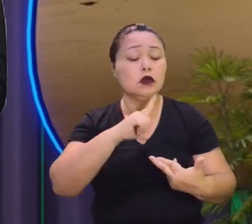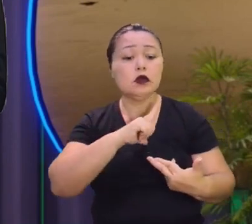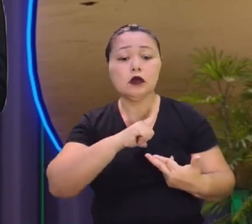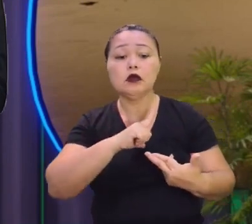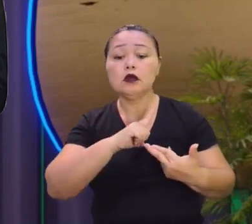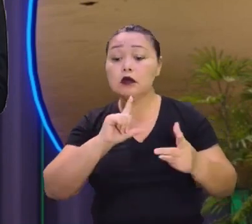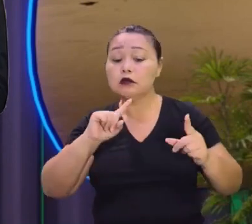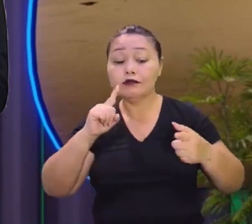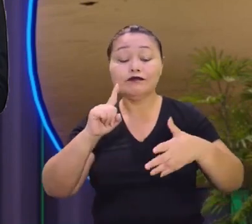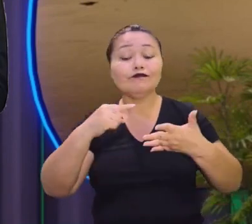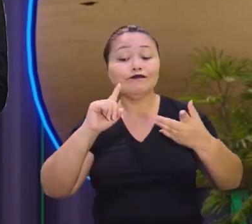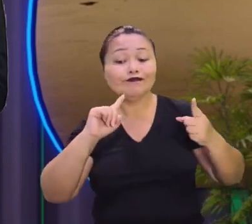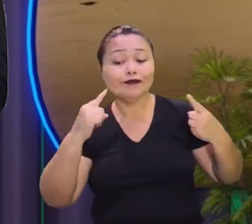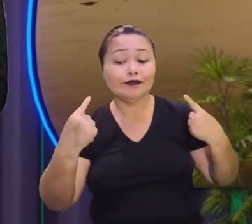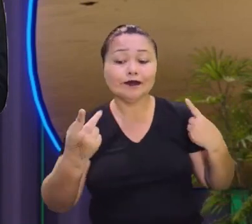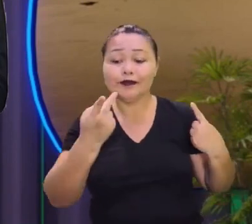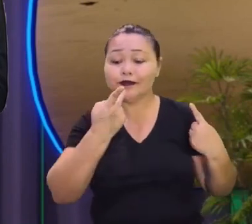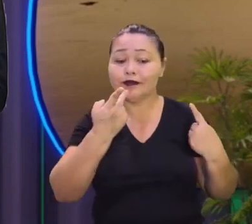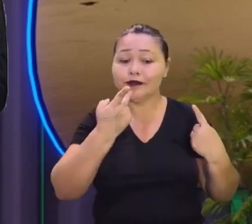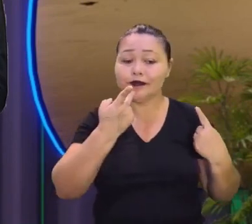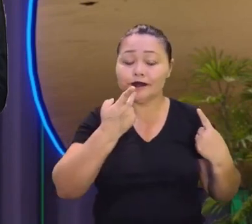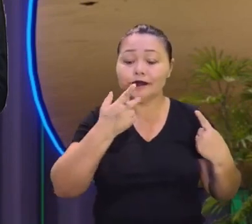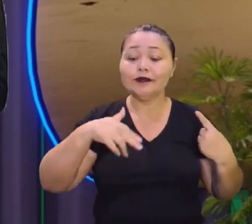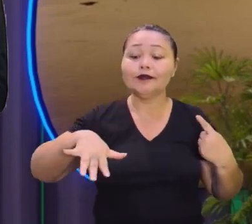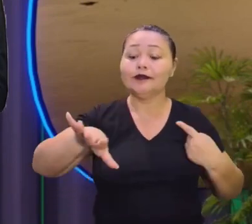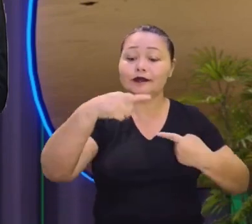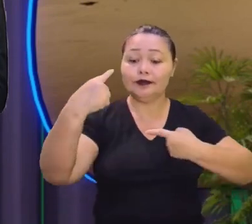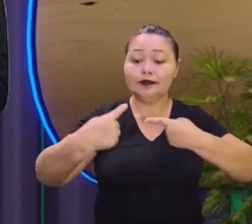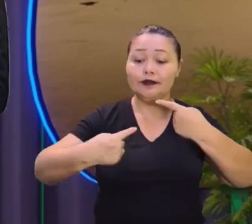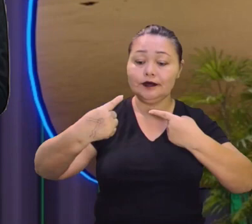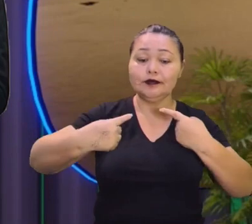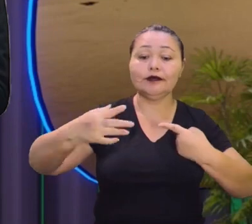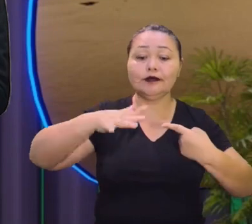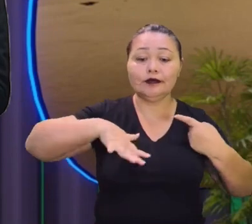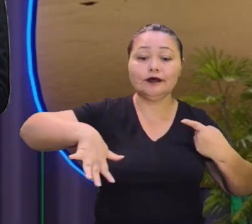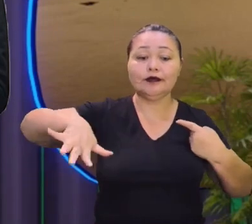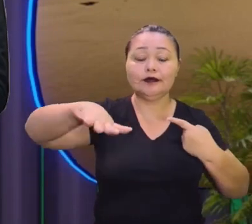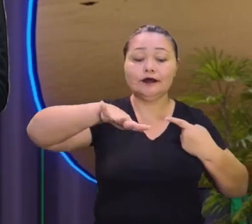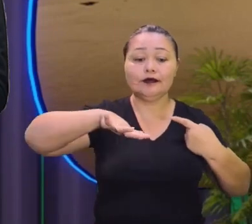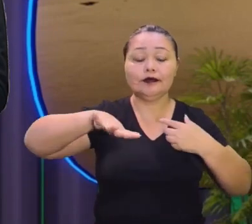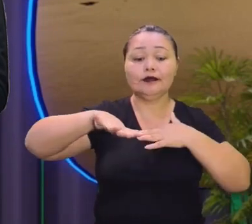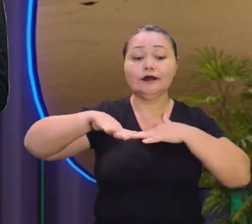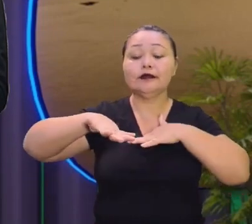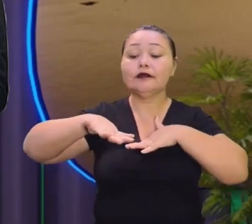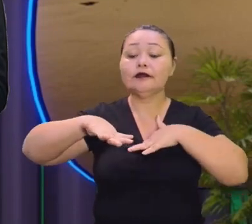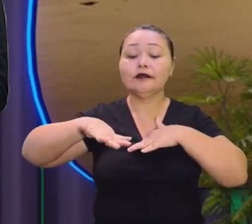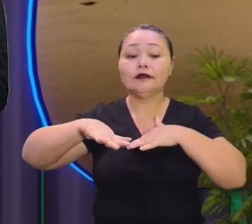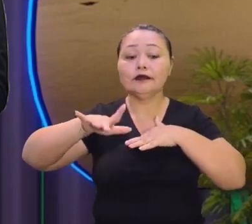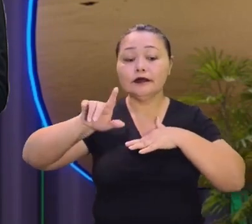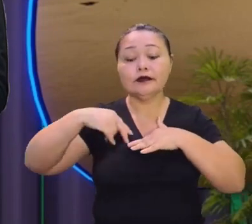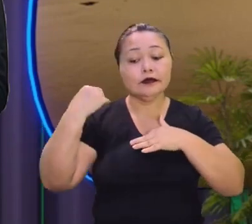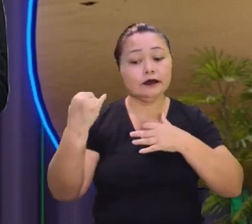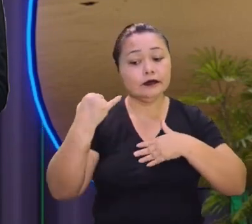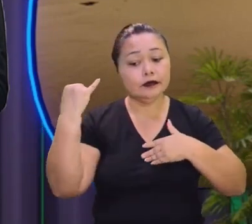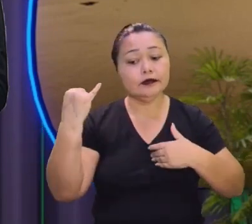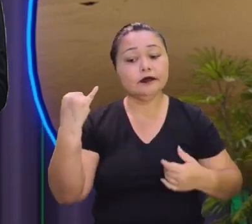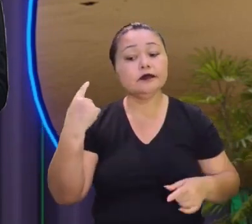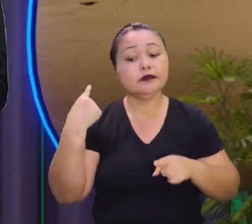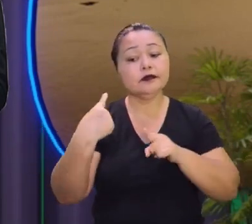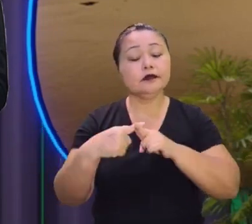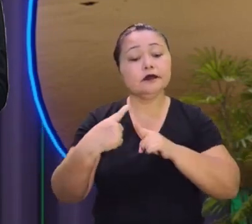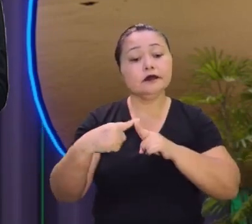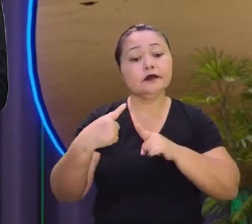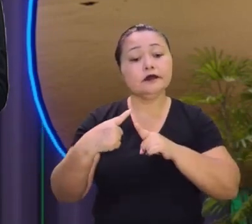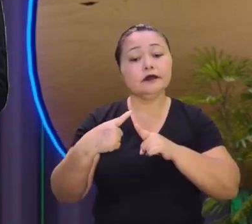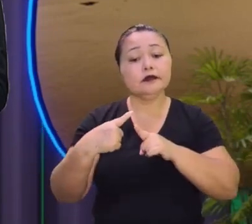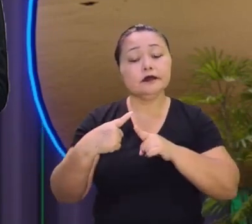vezes, esses contratempos aí, quando a gente fala do campo político, né, professor Jorge? E outra situação importante, por que